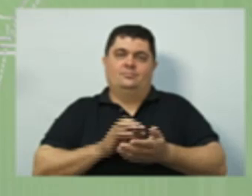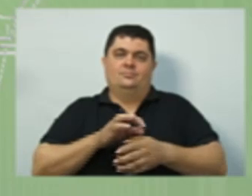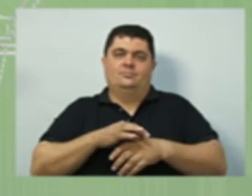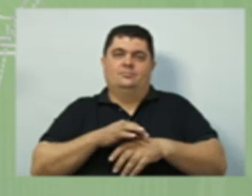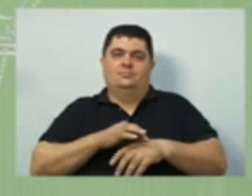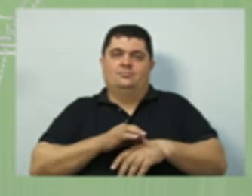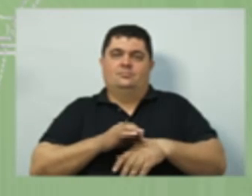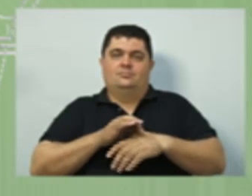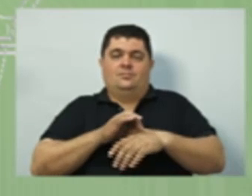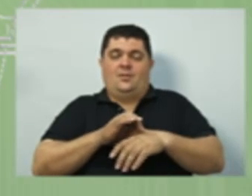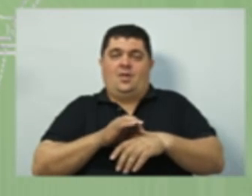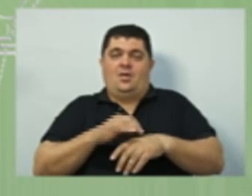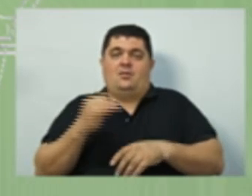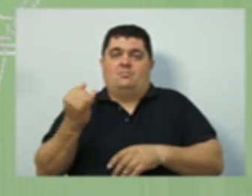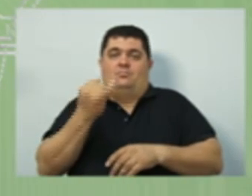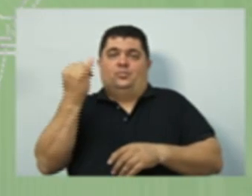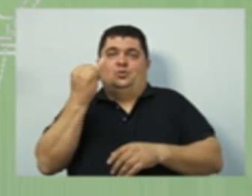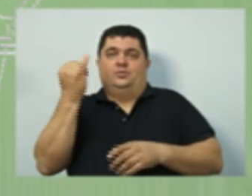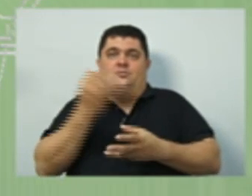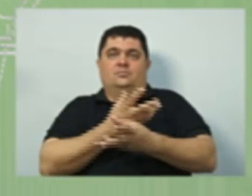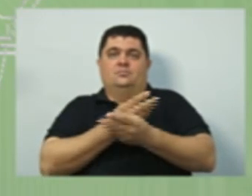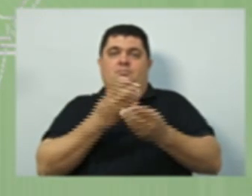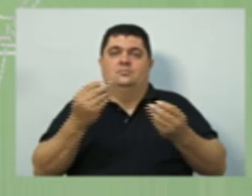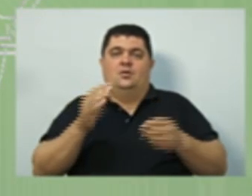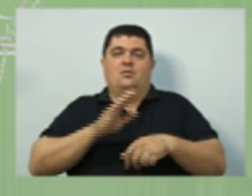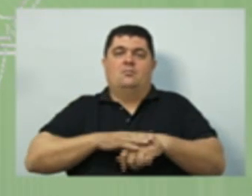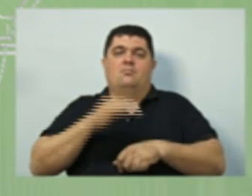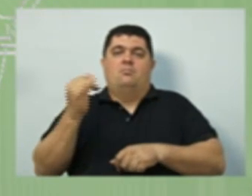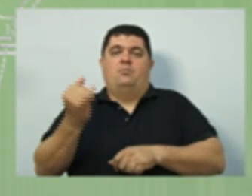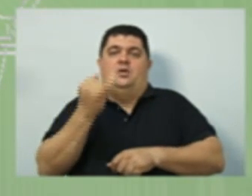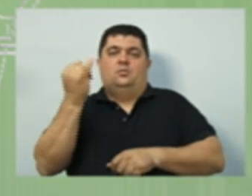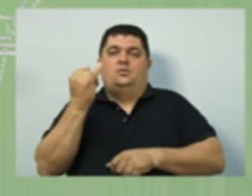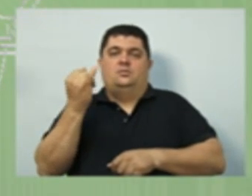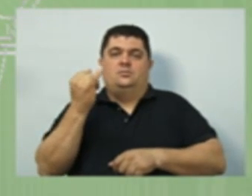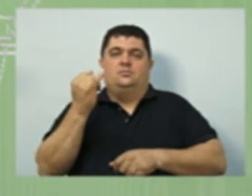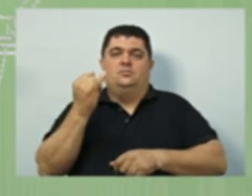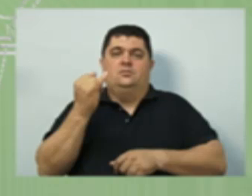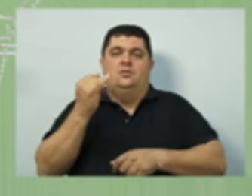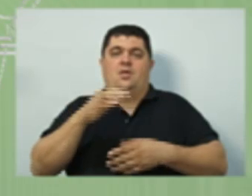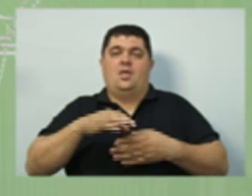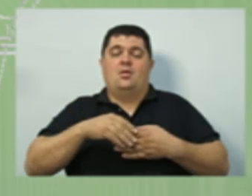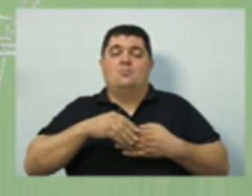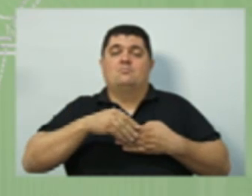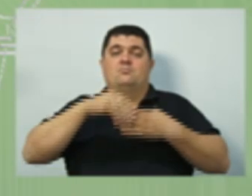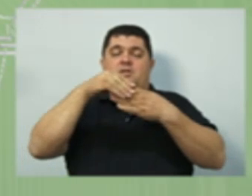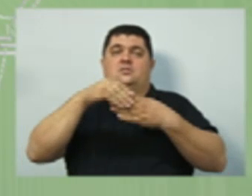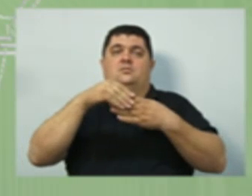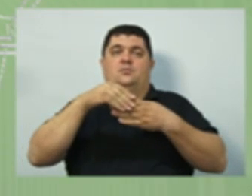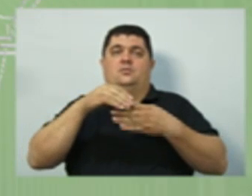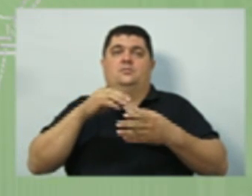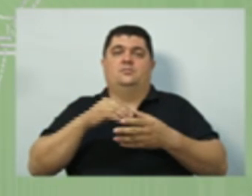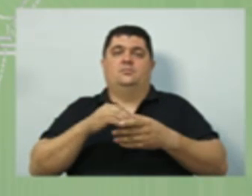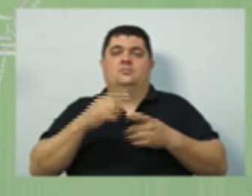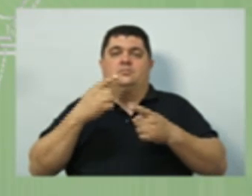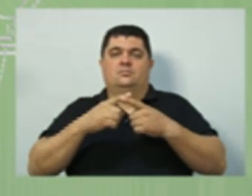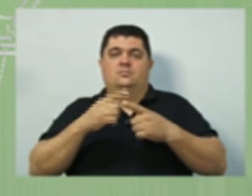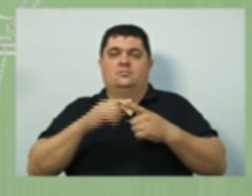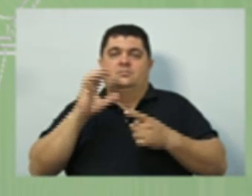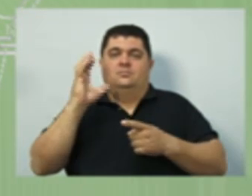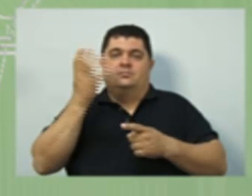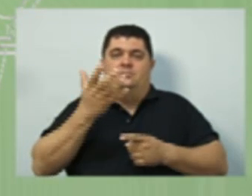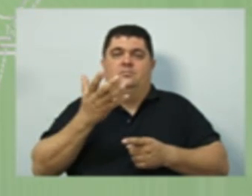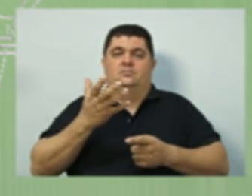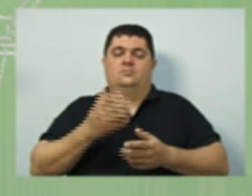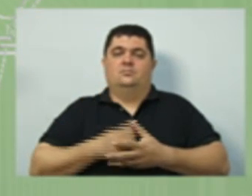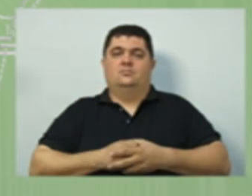é essencial, é o mais importante, o principal para o evento churrasco